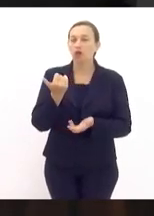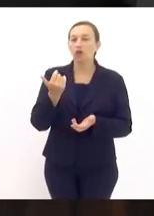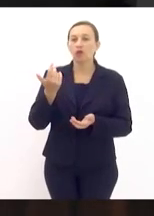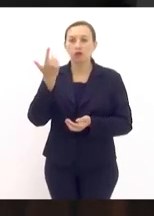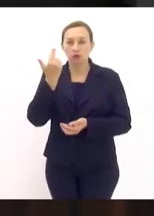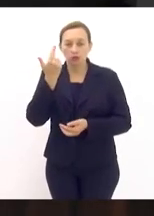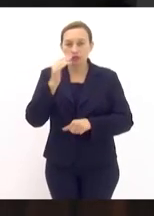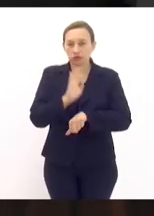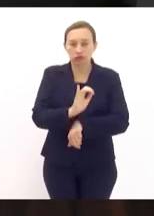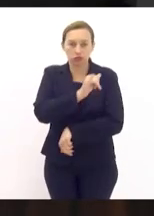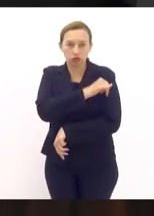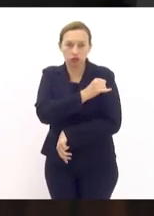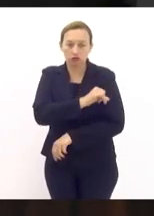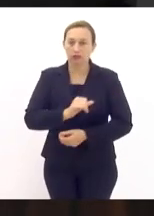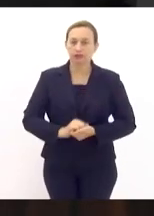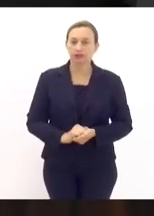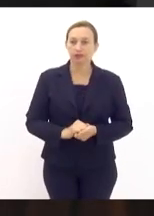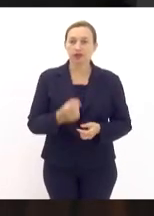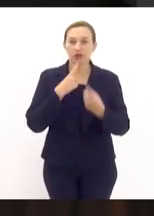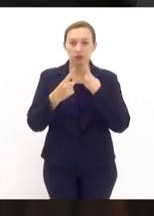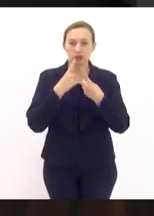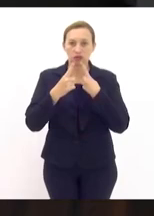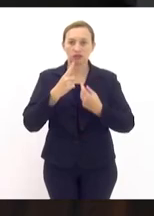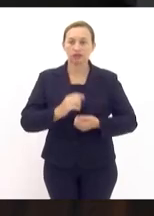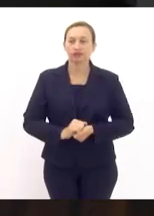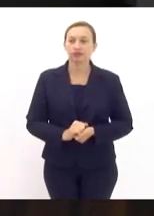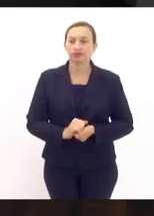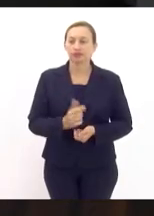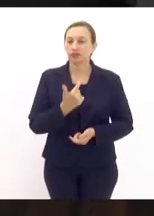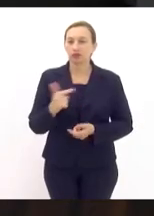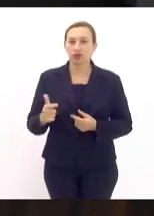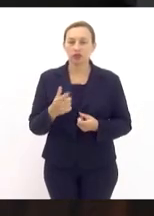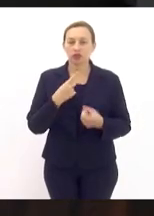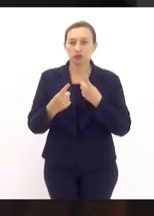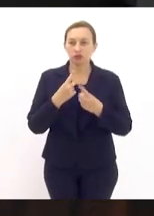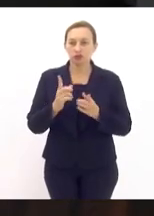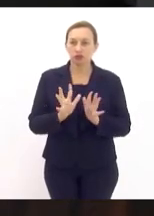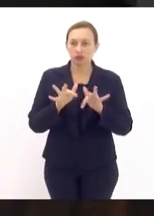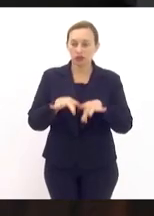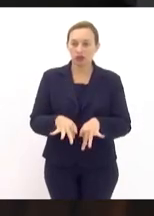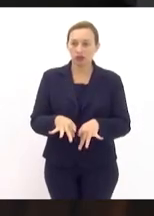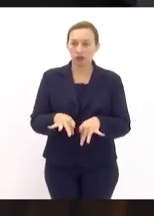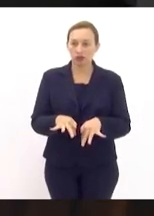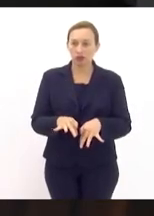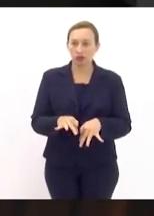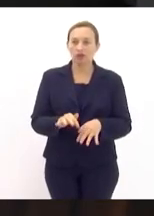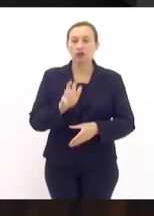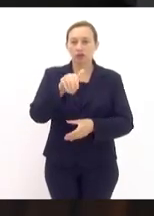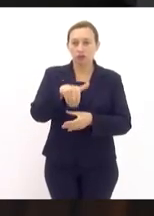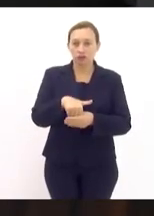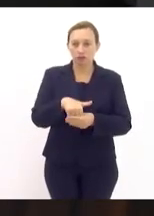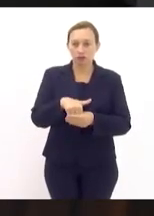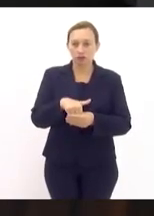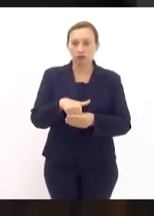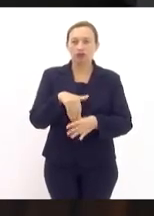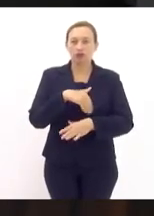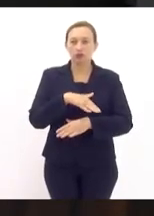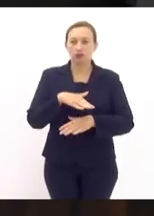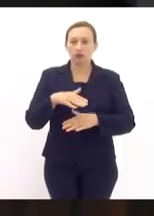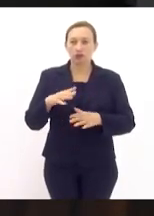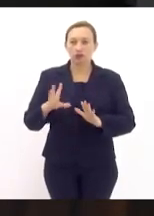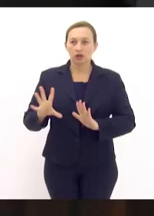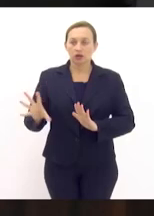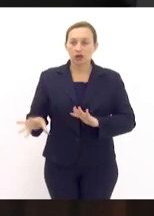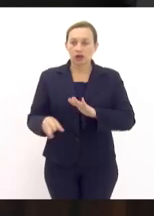do Estado do Rio de Janeiro. Em discussão. Não havendo quem queira discutir, encerrada a discussão. Em votação. A emenda